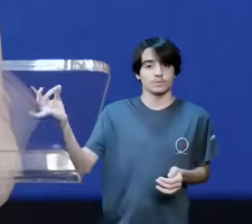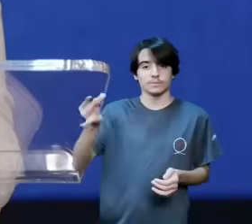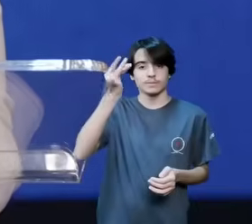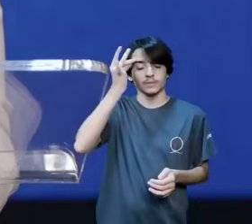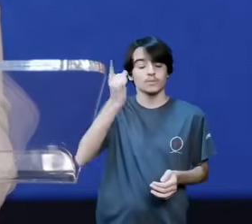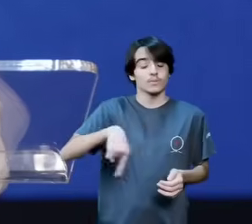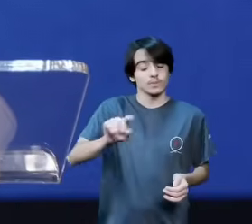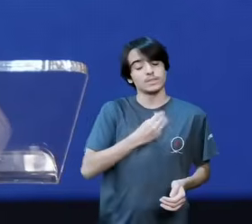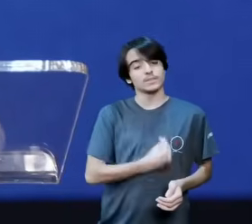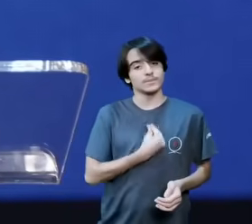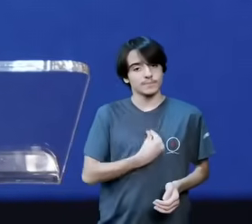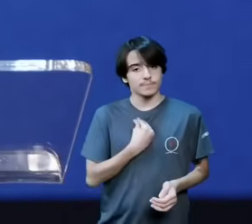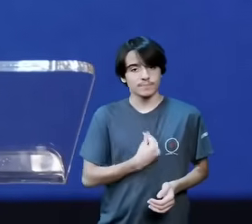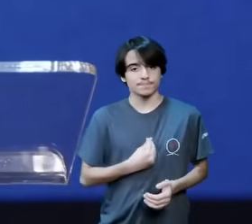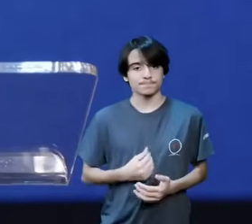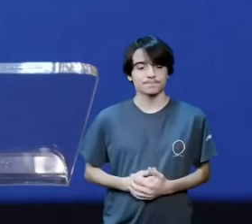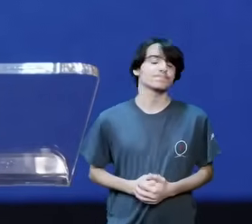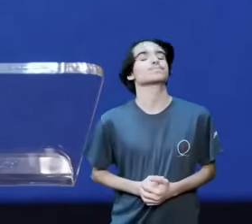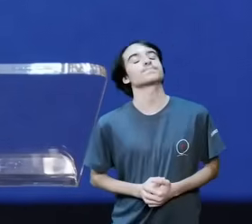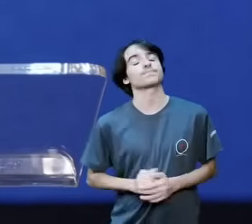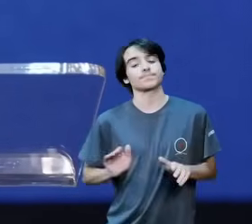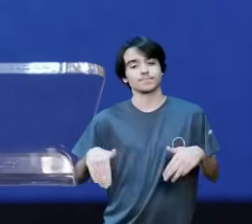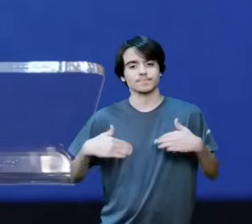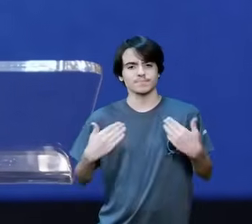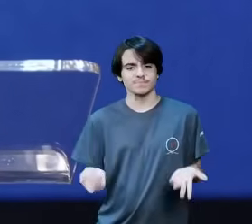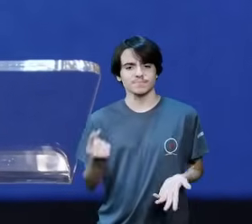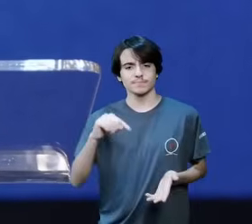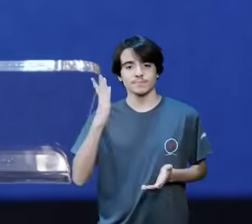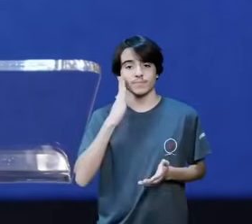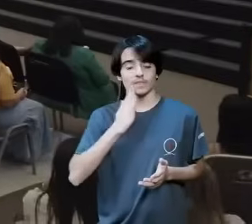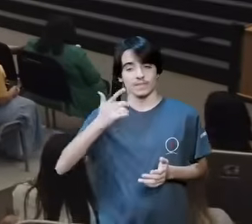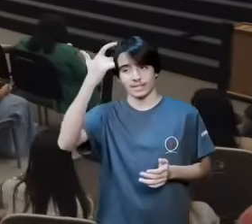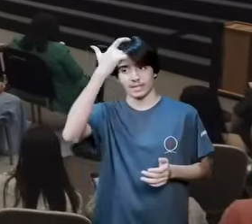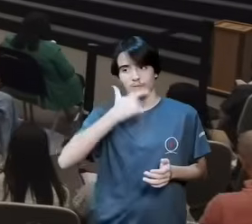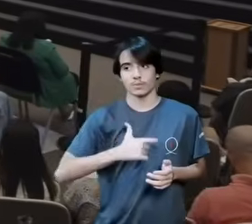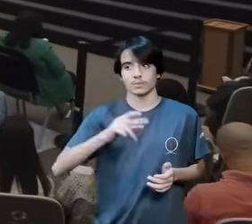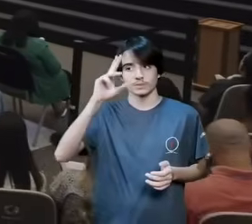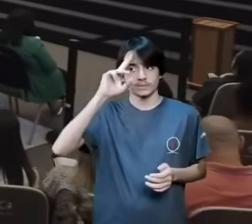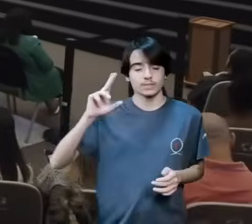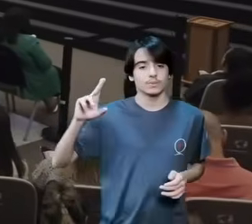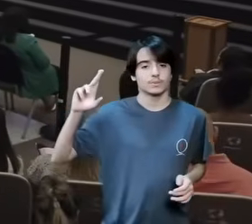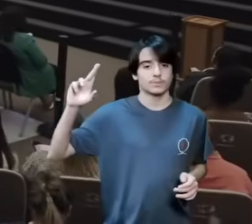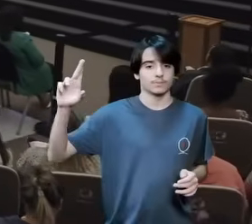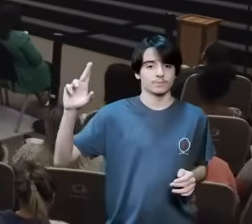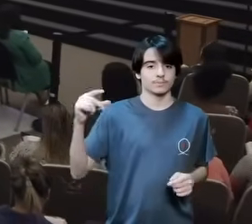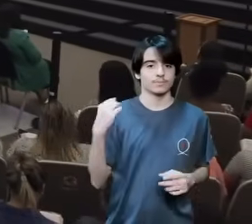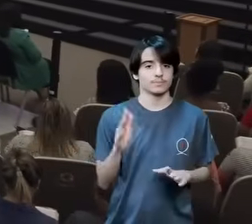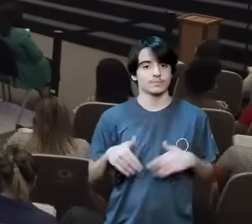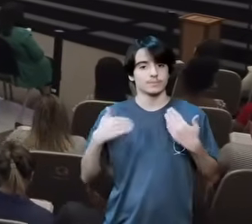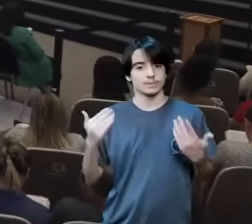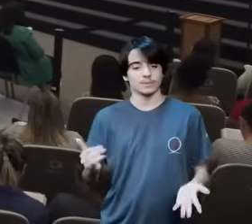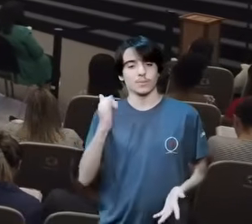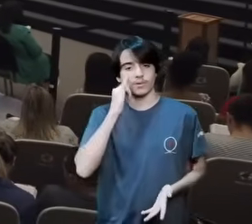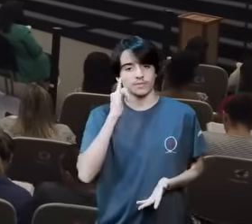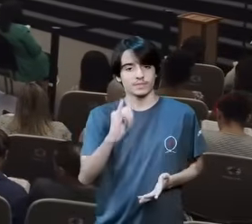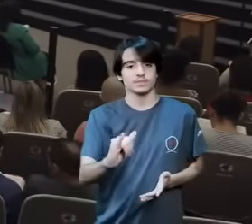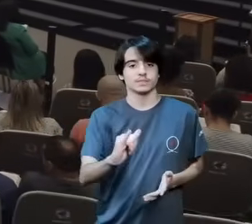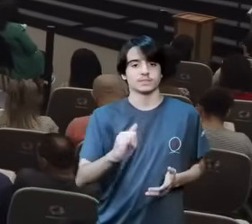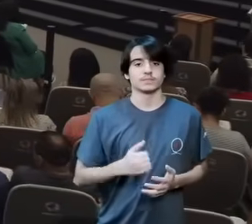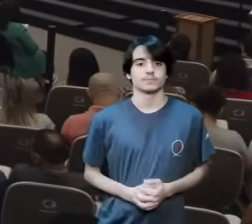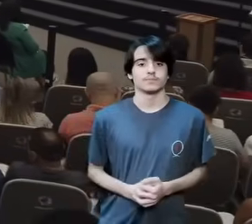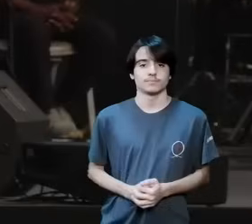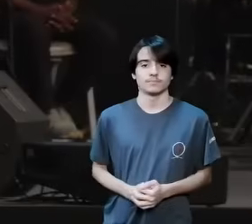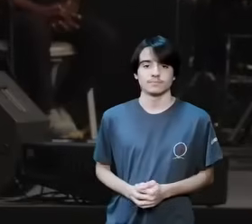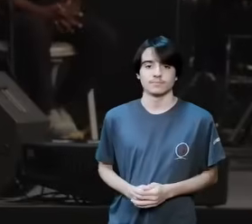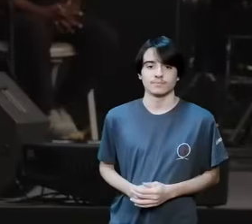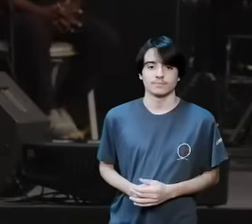e vivereis. Então sabereis que eu sou o Senhor. Portanto, profetizei como se me deu